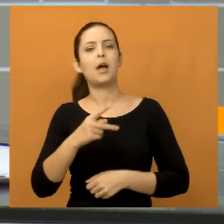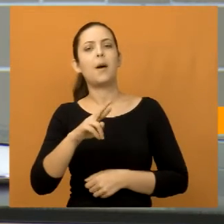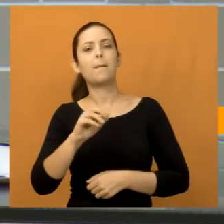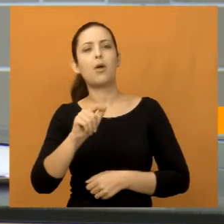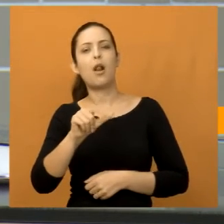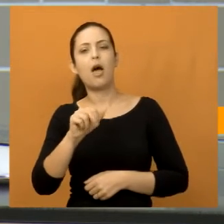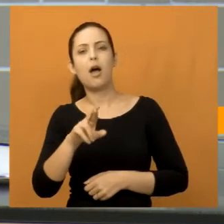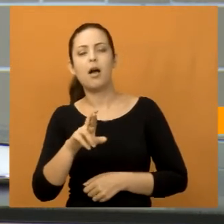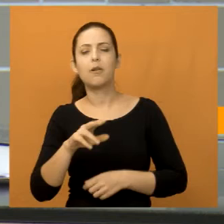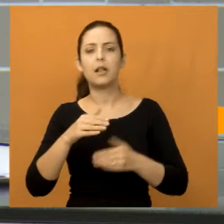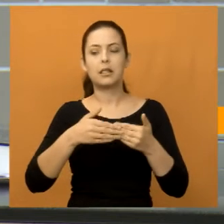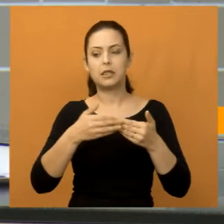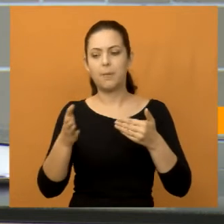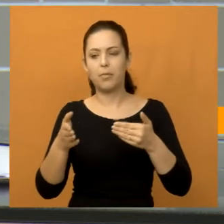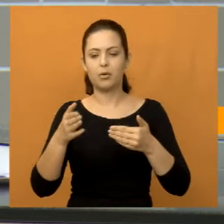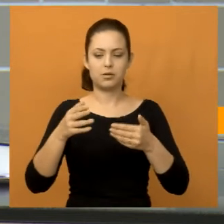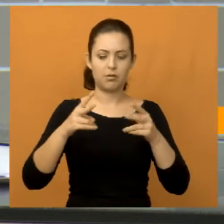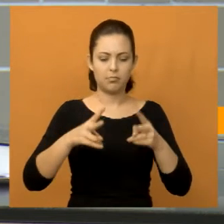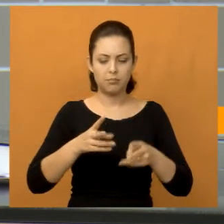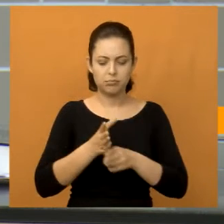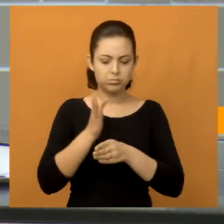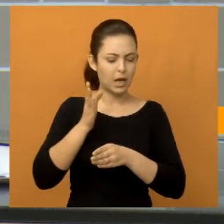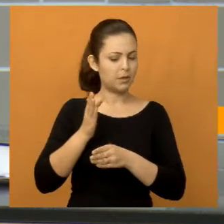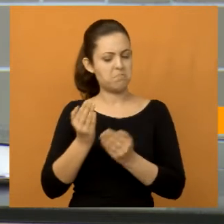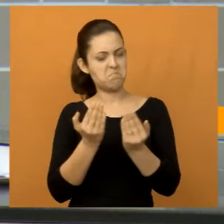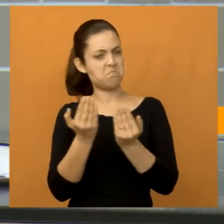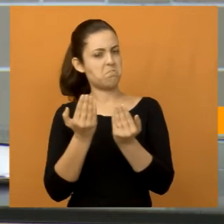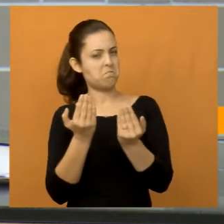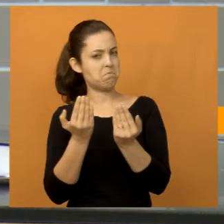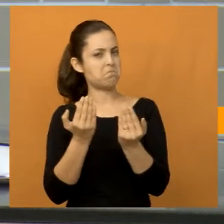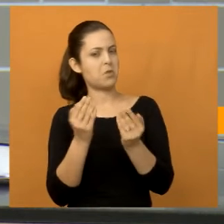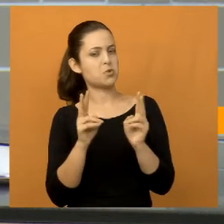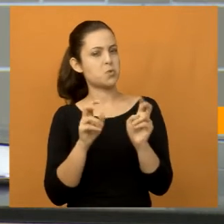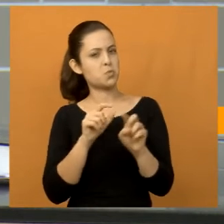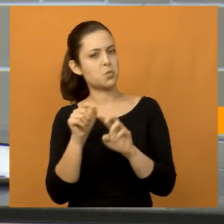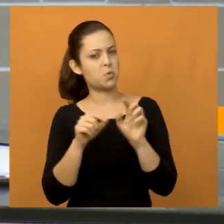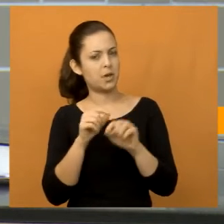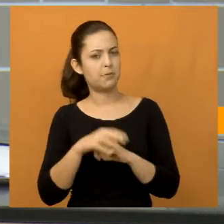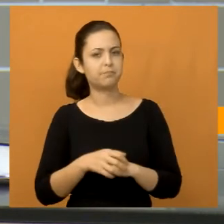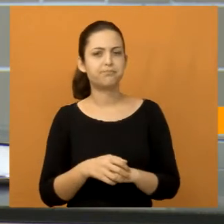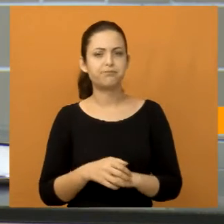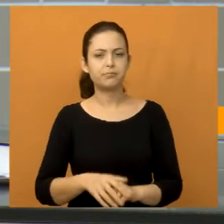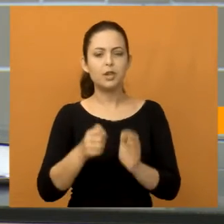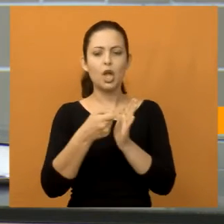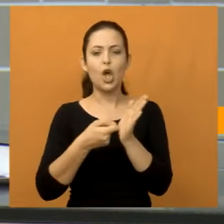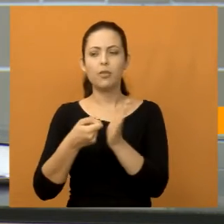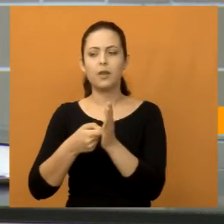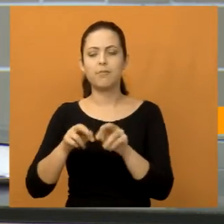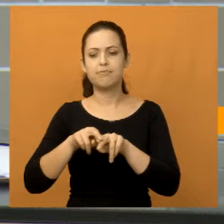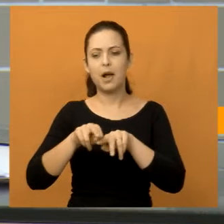Prolar após a verificação de suspeitas a respeito das referidas